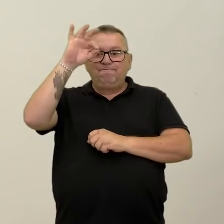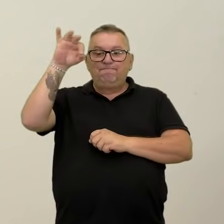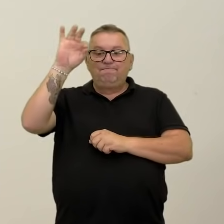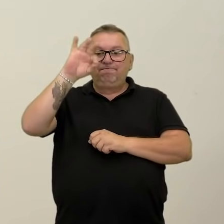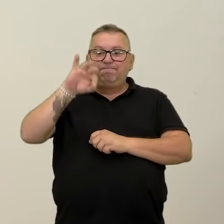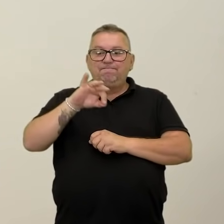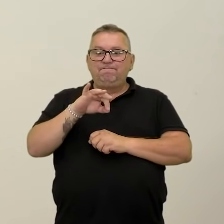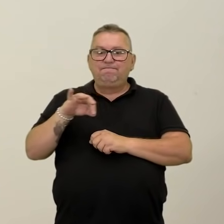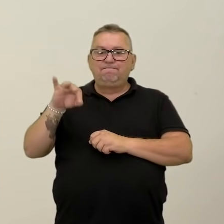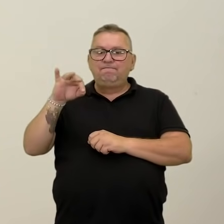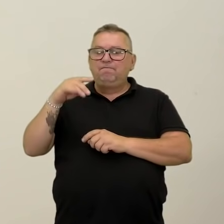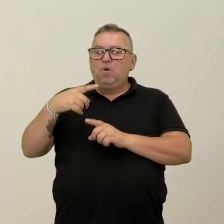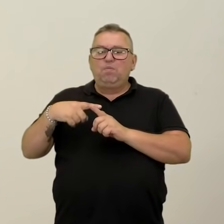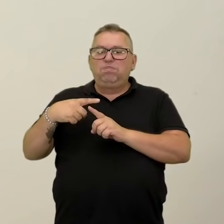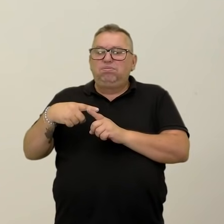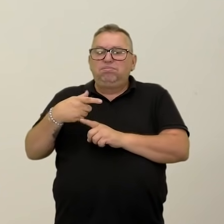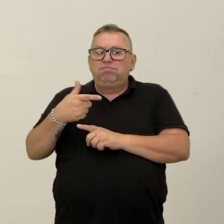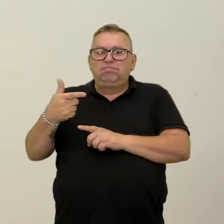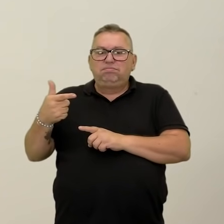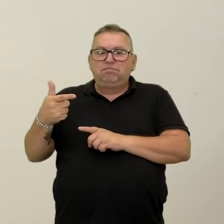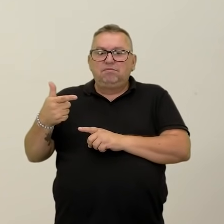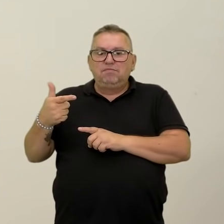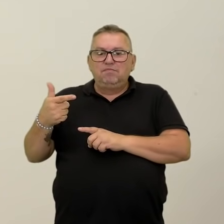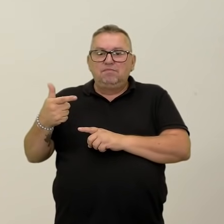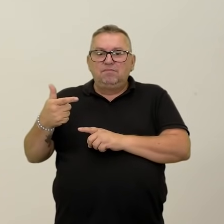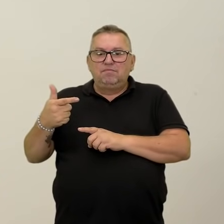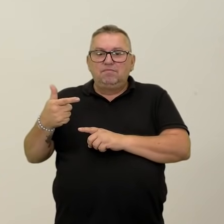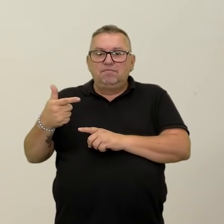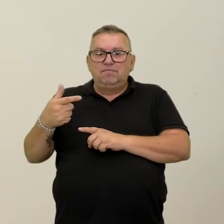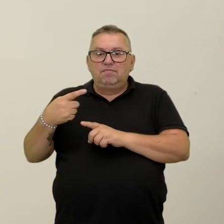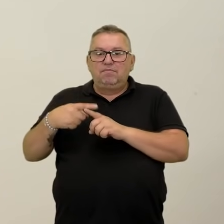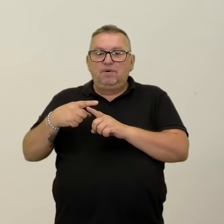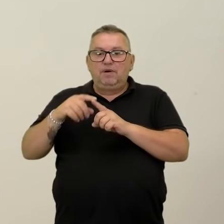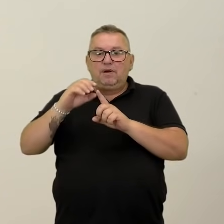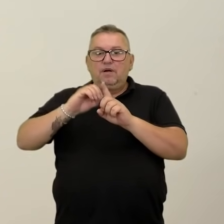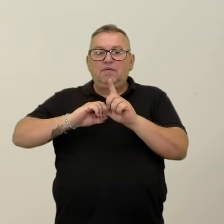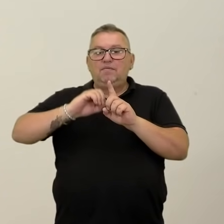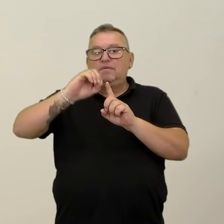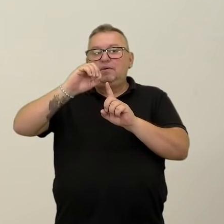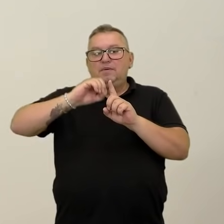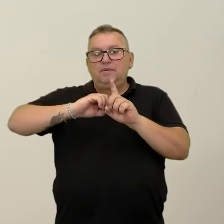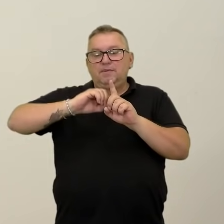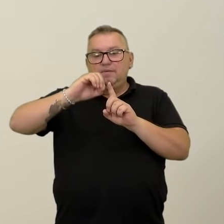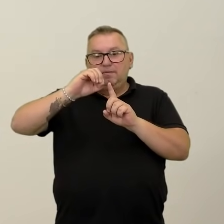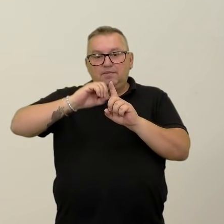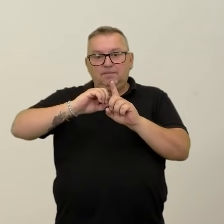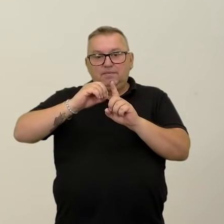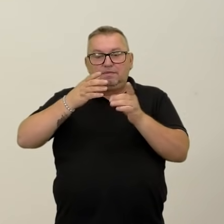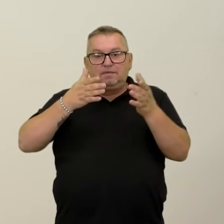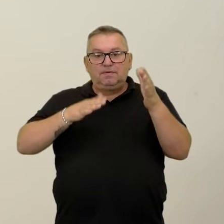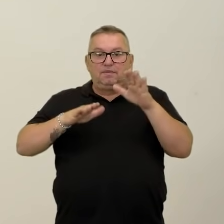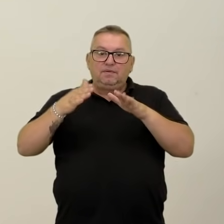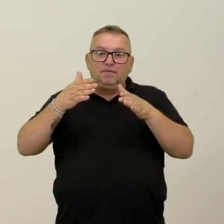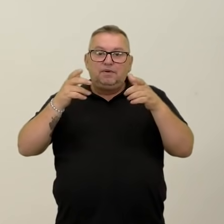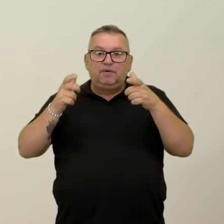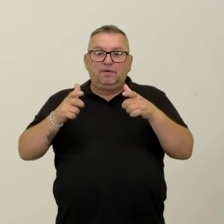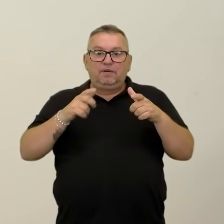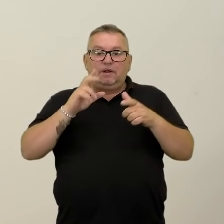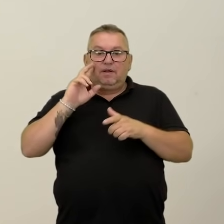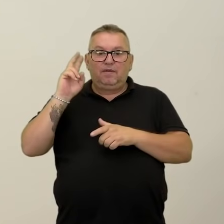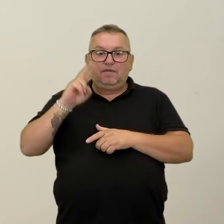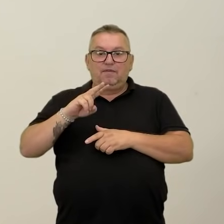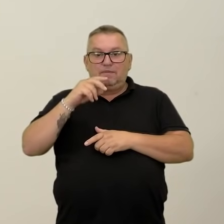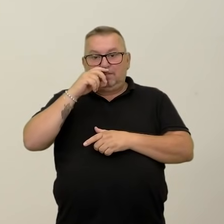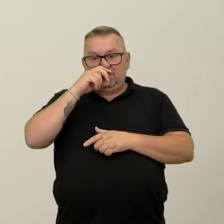Por que que não tem exceto por causa justamente da temperatura média né o inseto ele depende da temperatura ambiente você pode